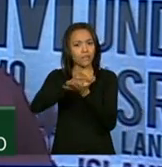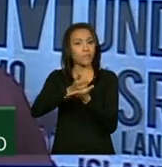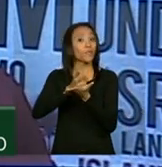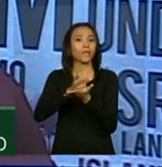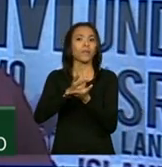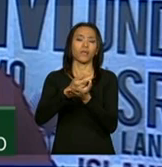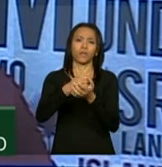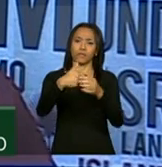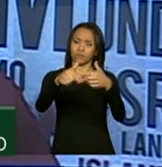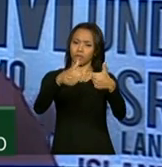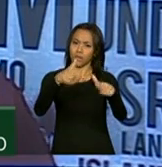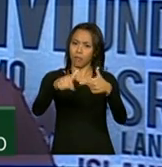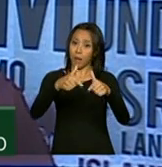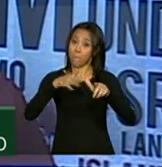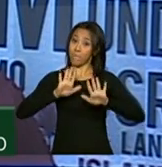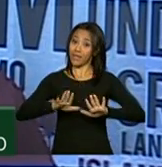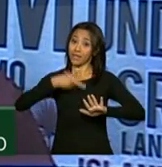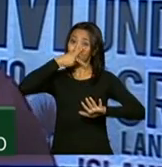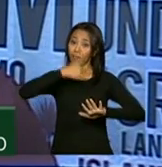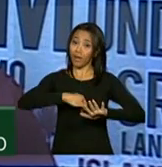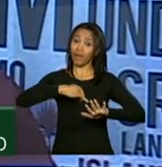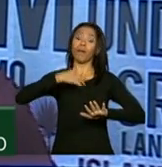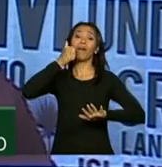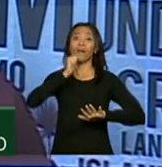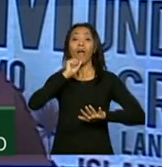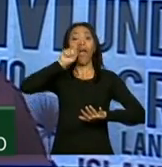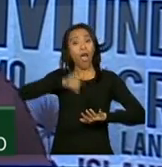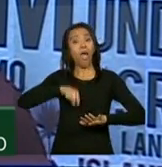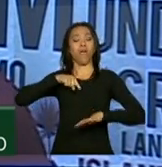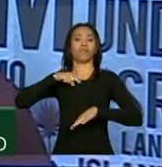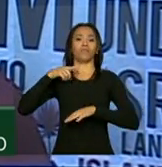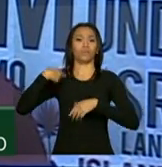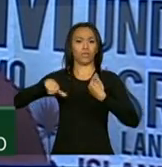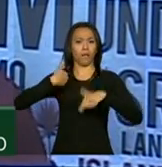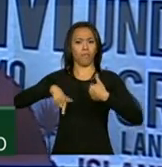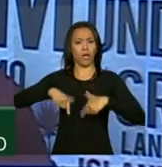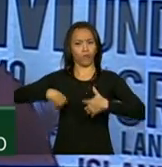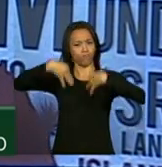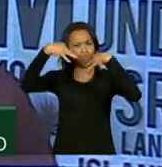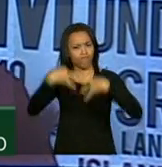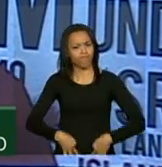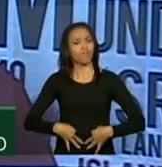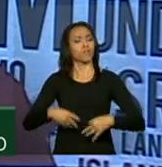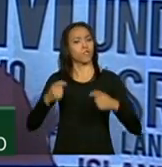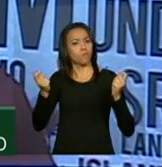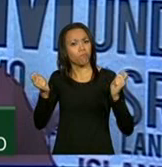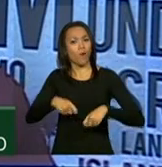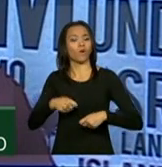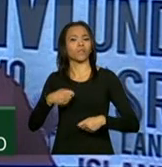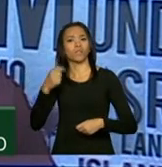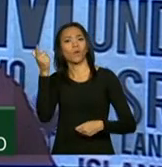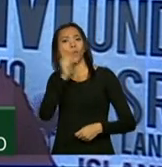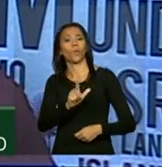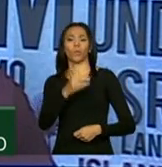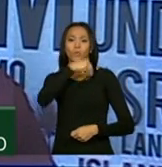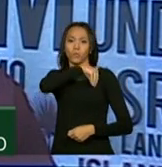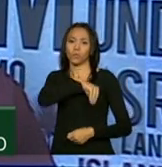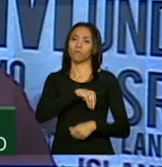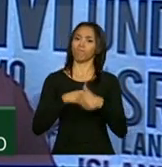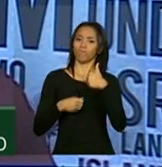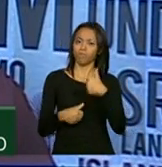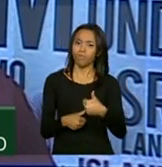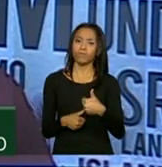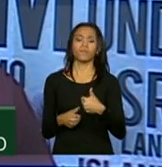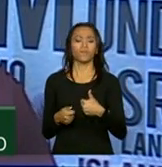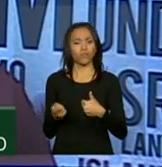empregos, significando que os pais tenham sim uma chance de ter trabalho decente, empregos sustentáveis, com salário, com renda,